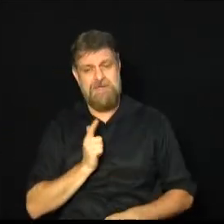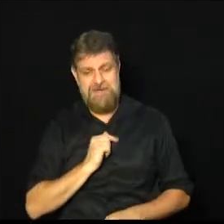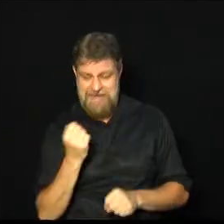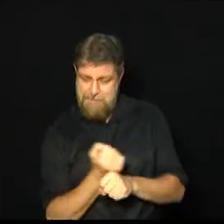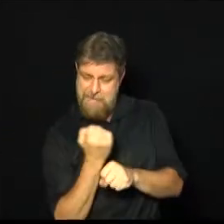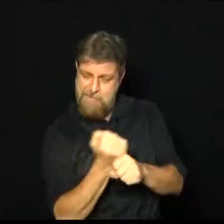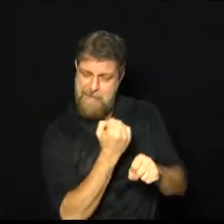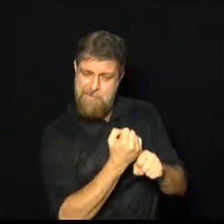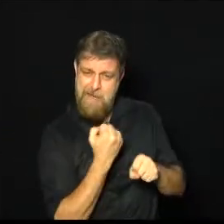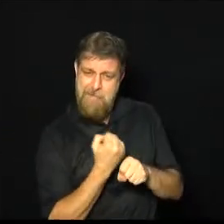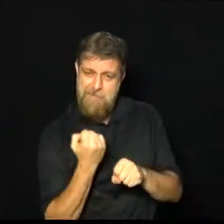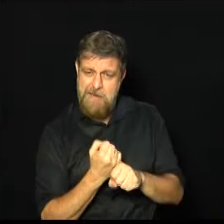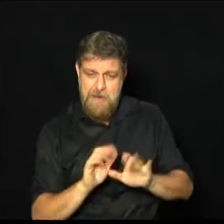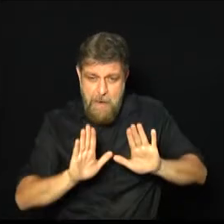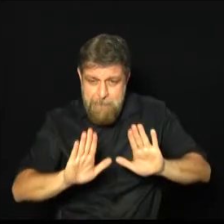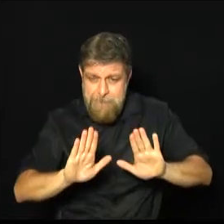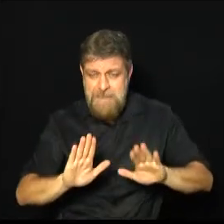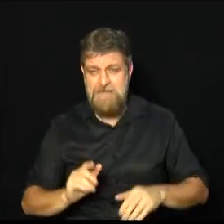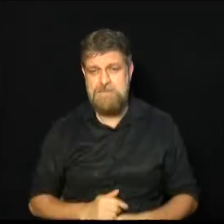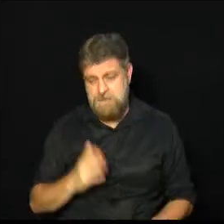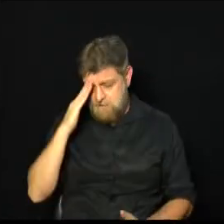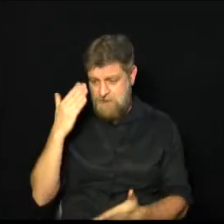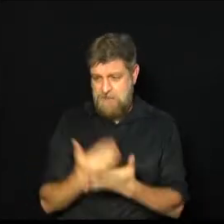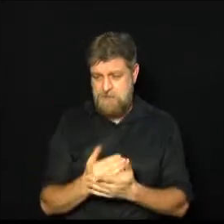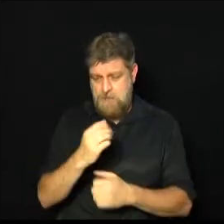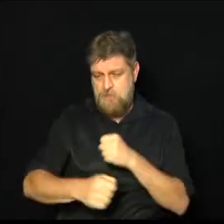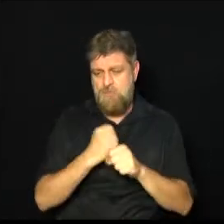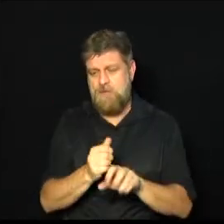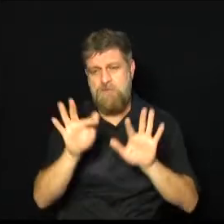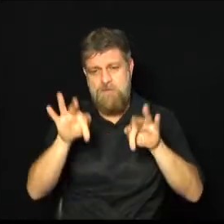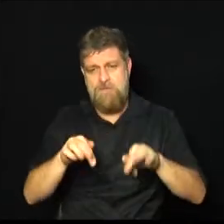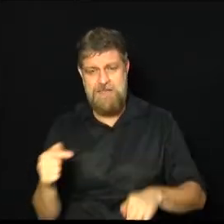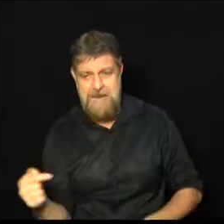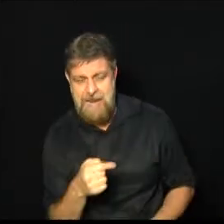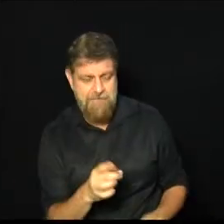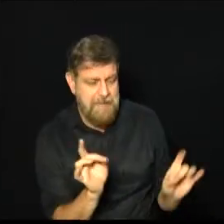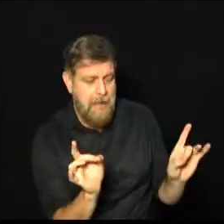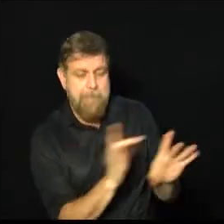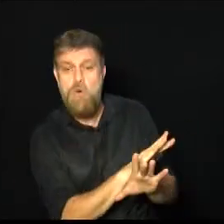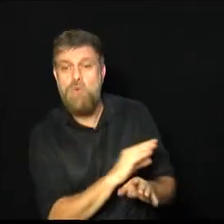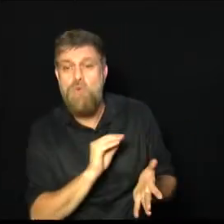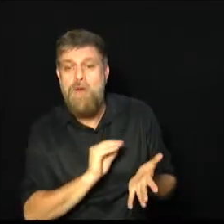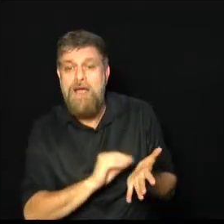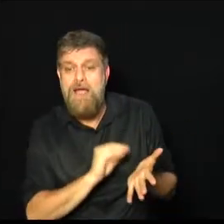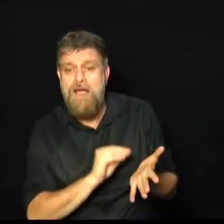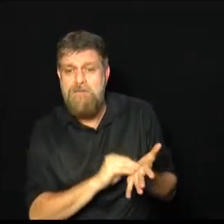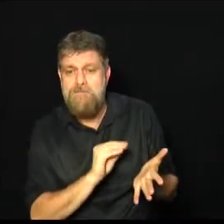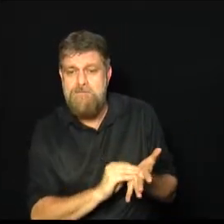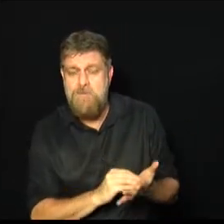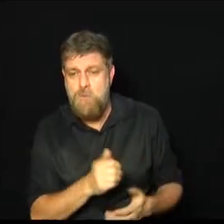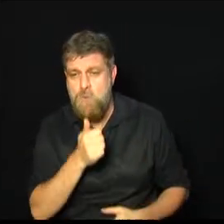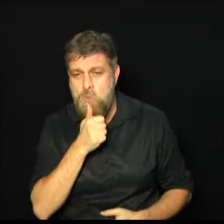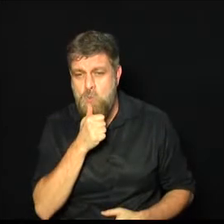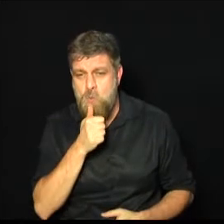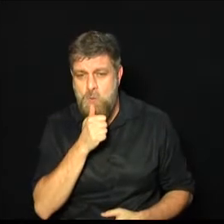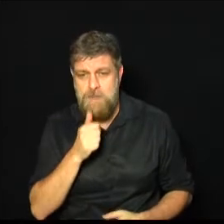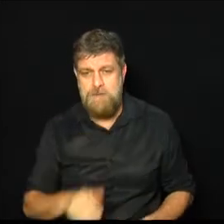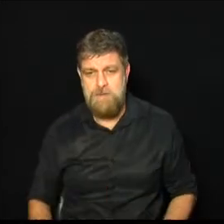obra, mas acho que mais até o final desse ano esse terminal deve estar pronto, que é o que falta ser feito